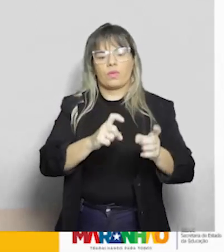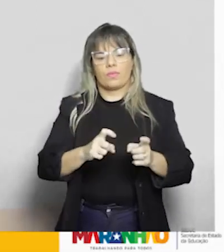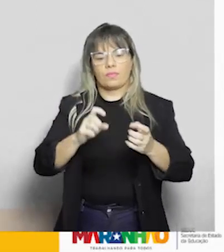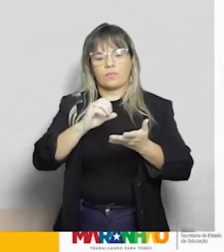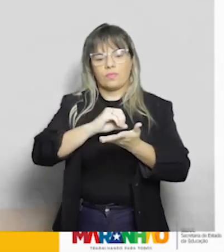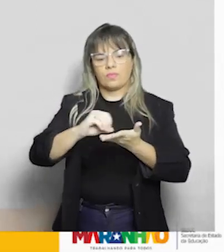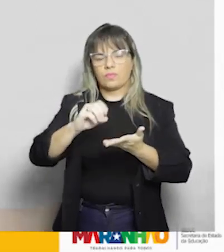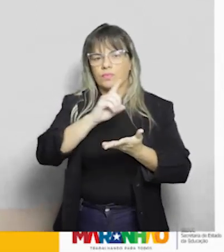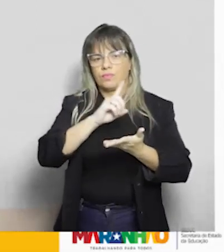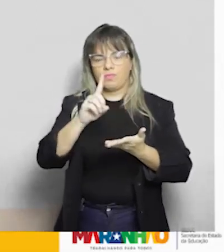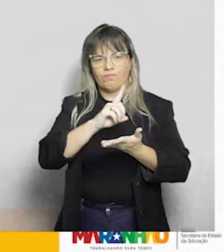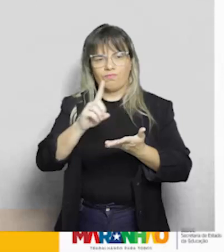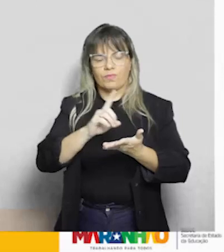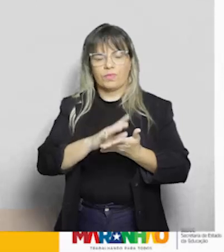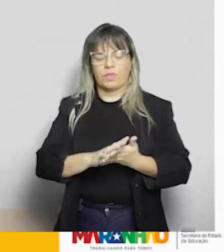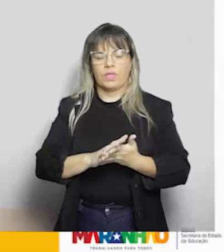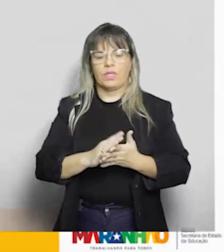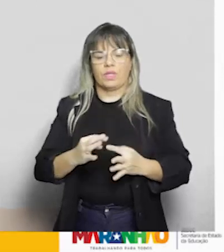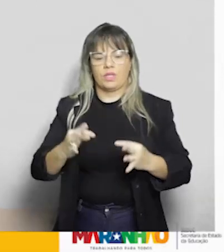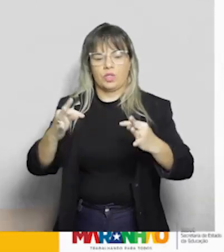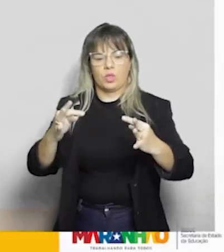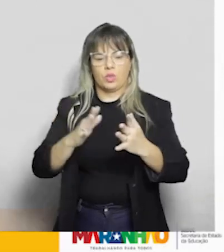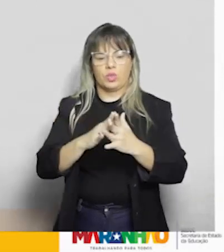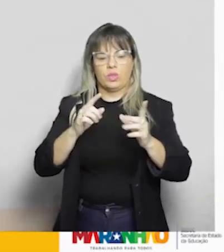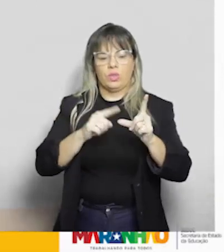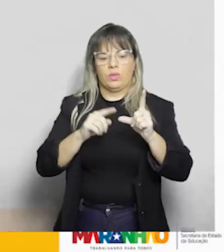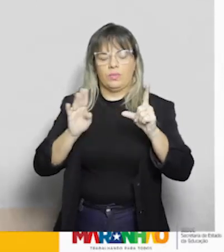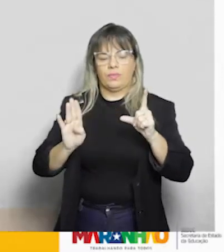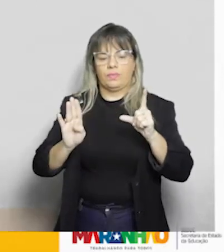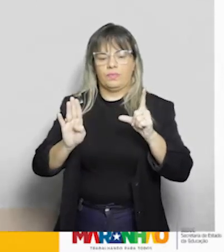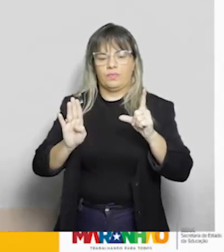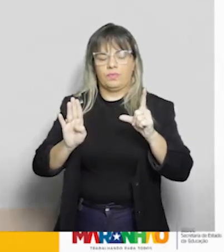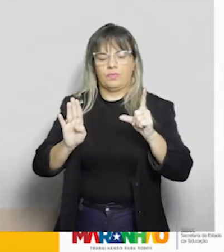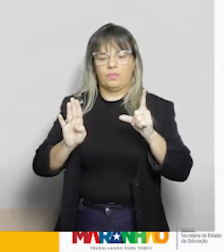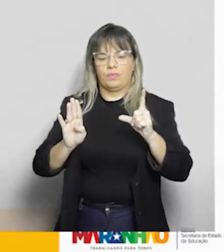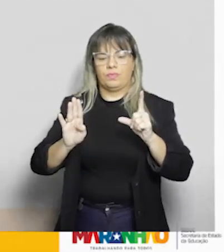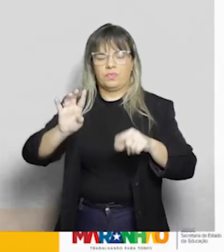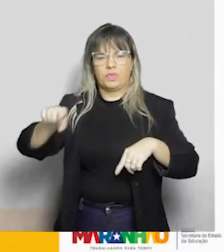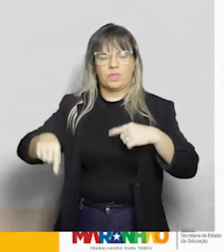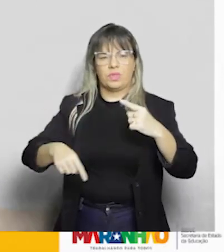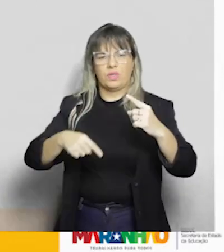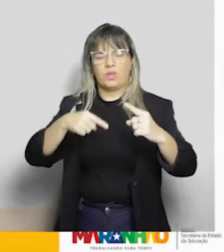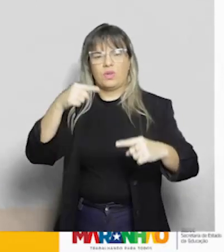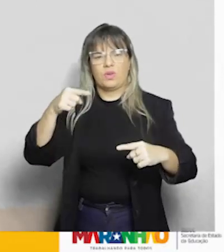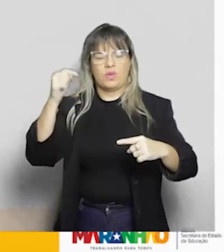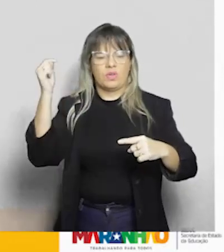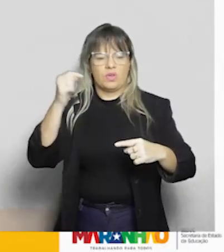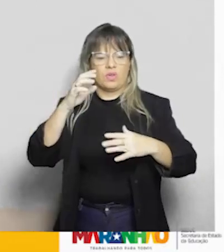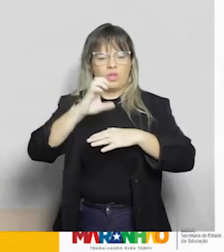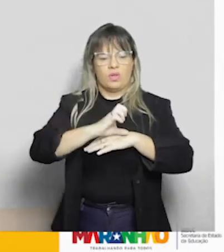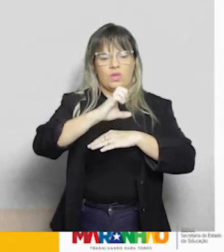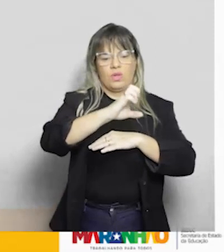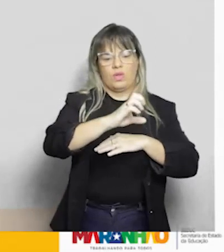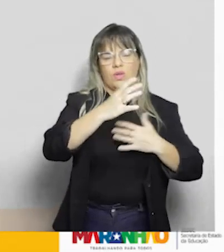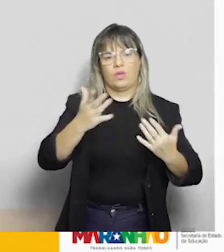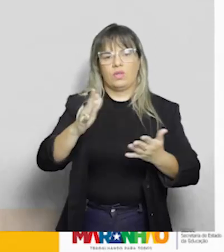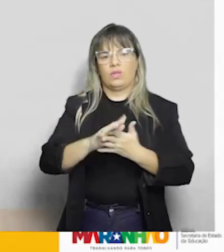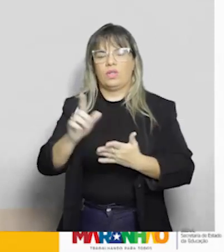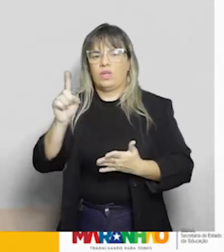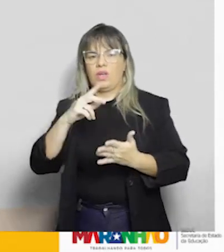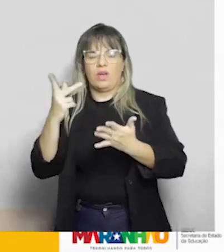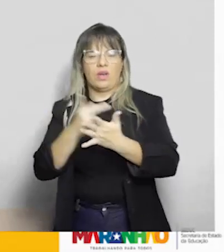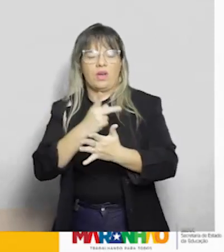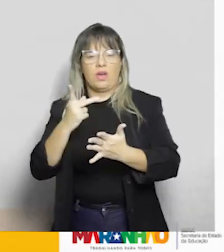mais tecnológico. Errado. Letra B, superação do modelo exportador? Errado. Acabei de te falar. A Revolução Verde ela vai